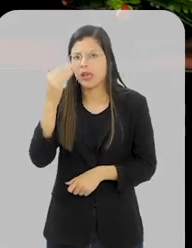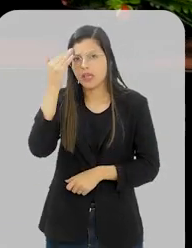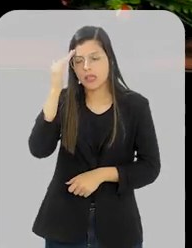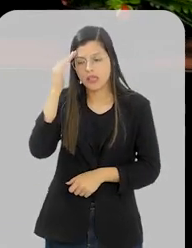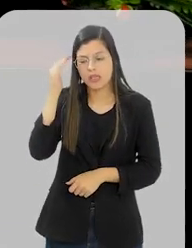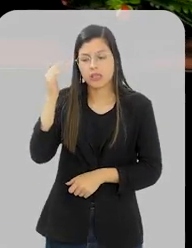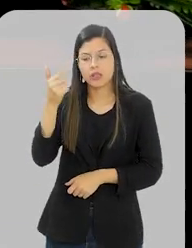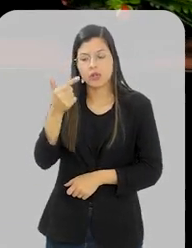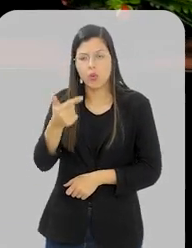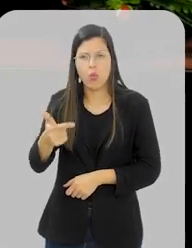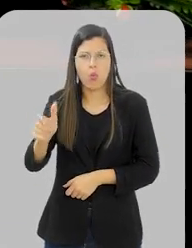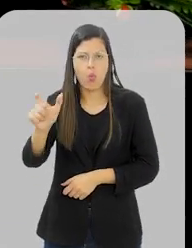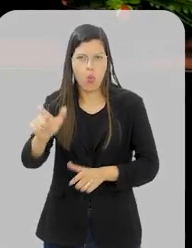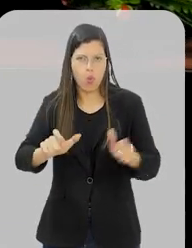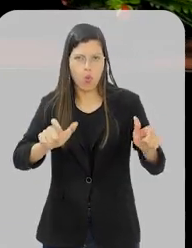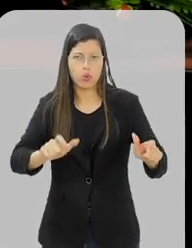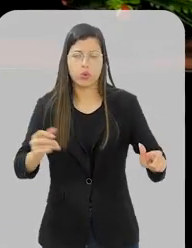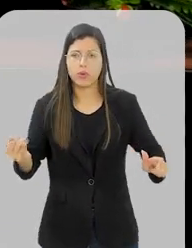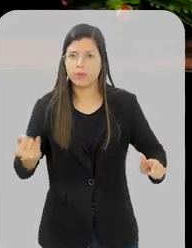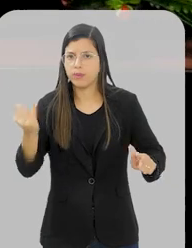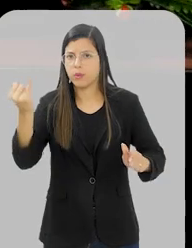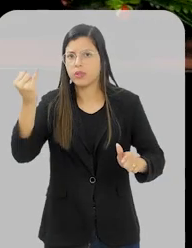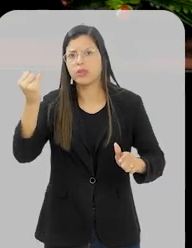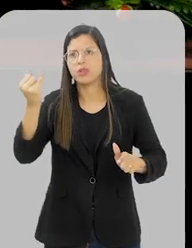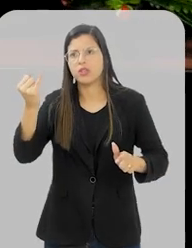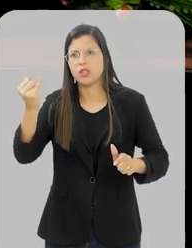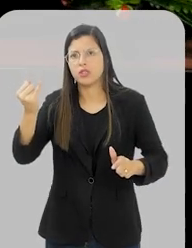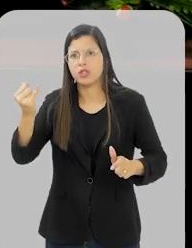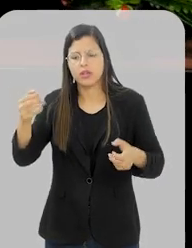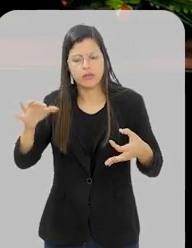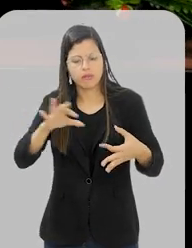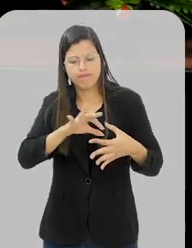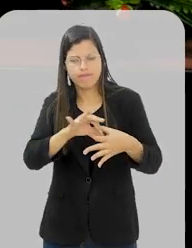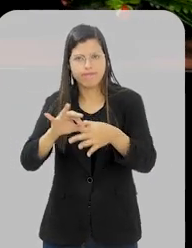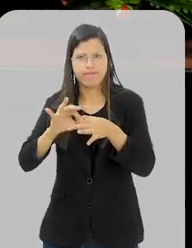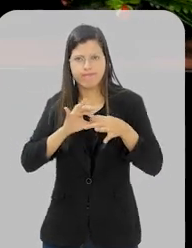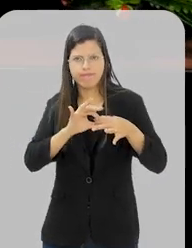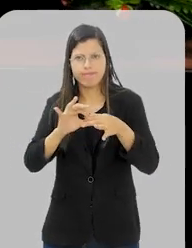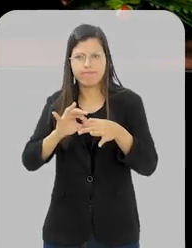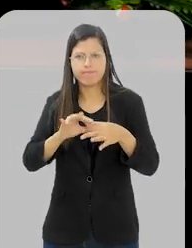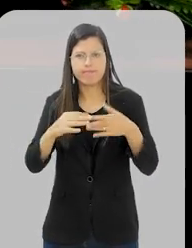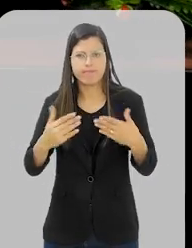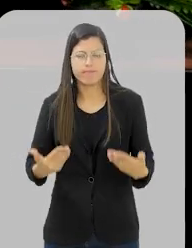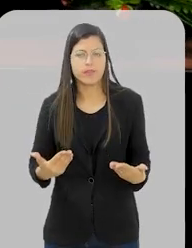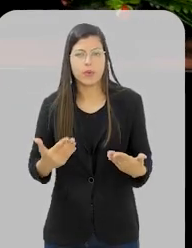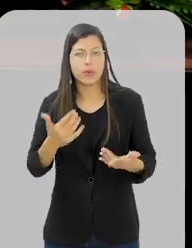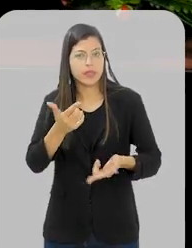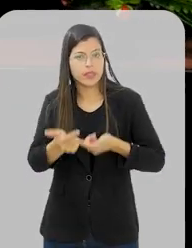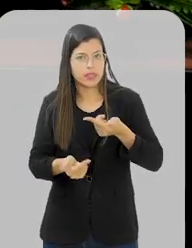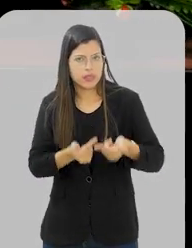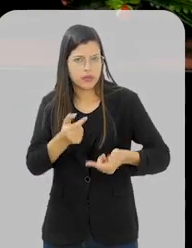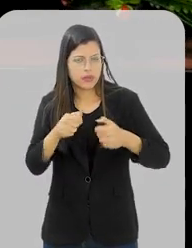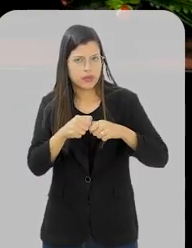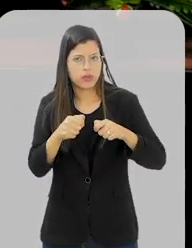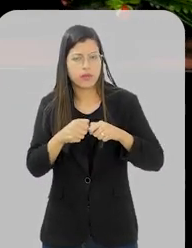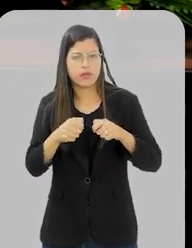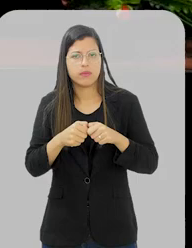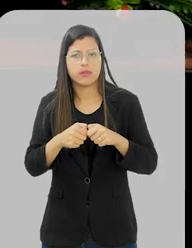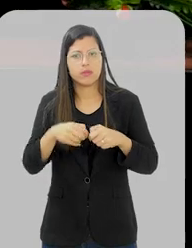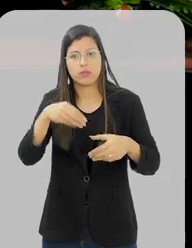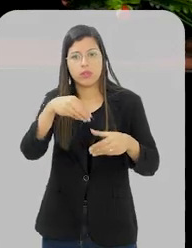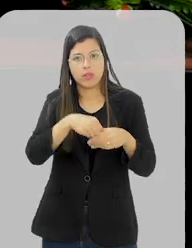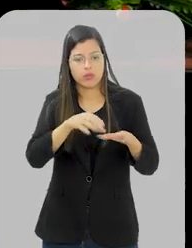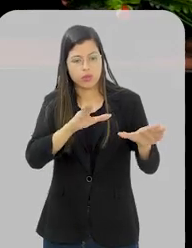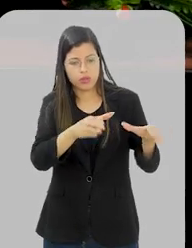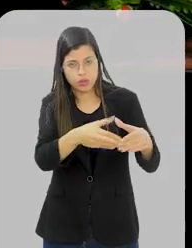outro entendeu por todos é é muito importante é muito importante entendeu então e dentro Esse é o trabalho que eu faço